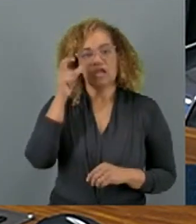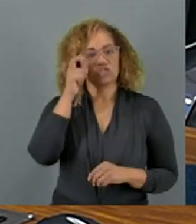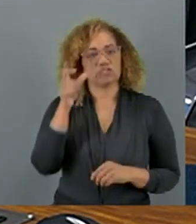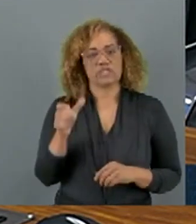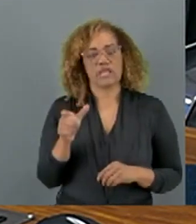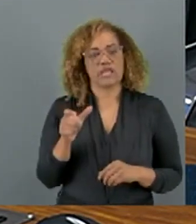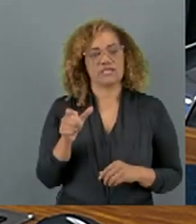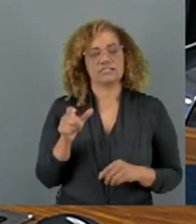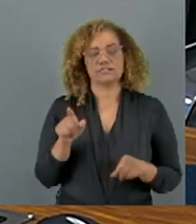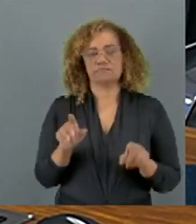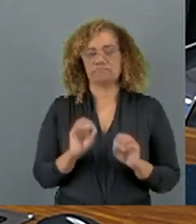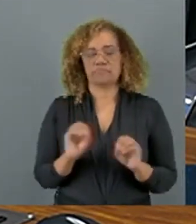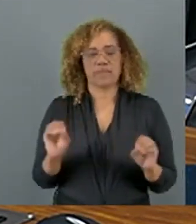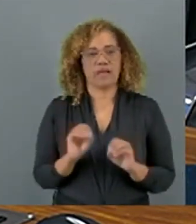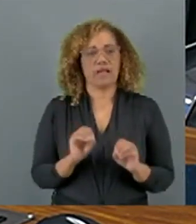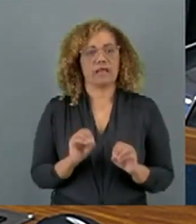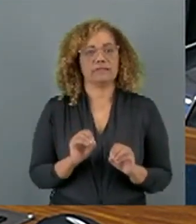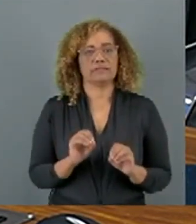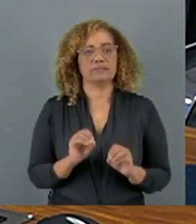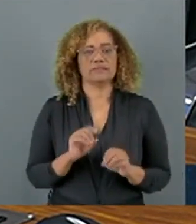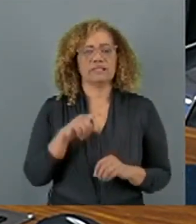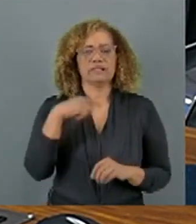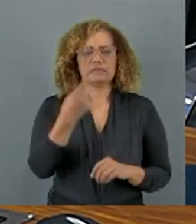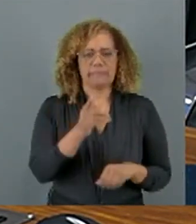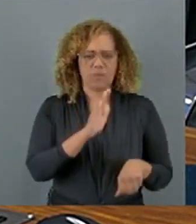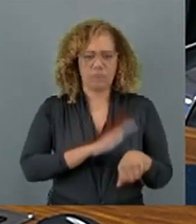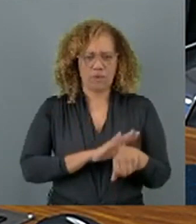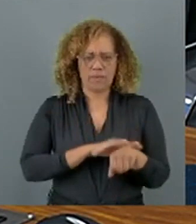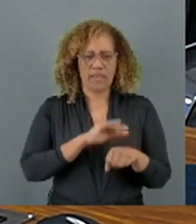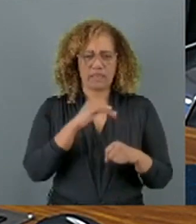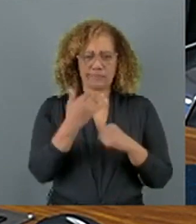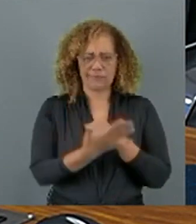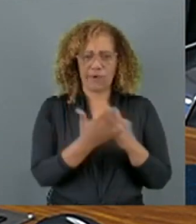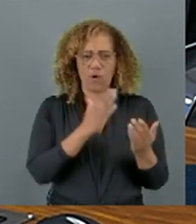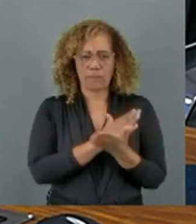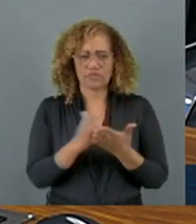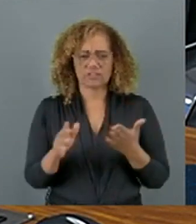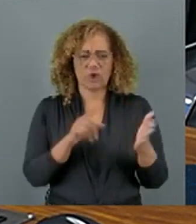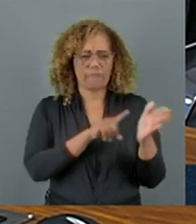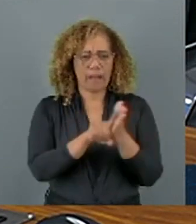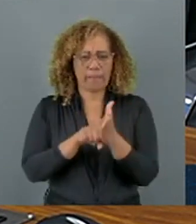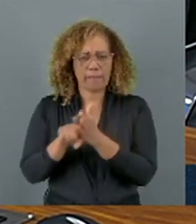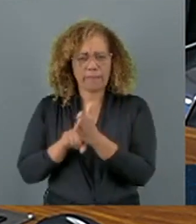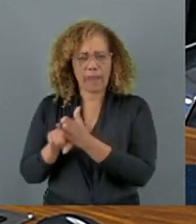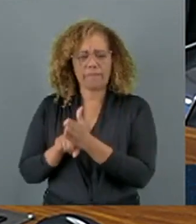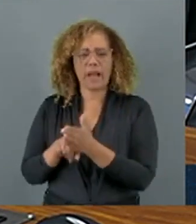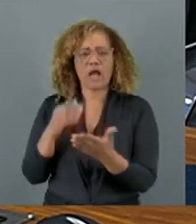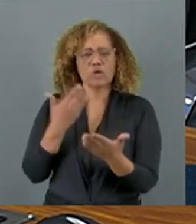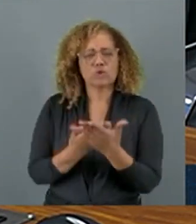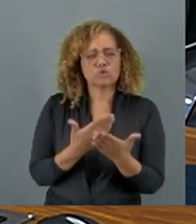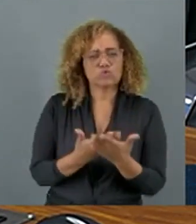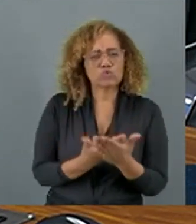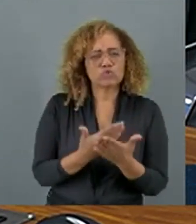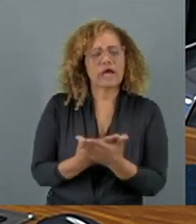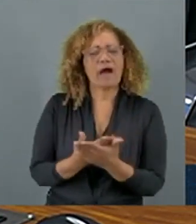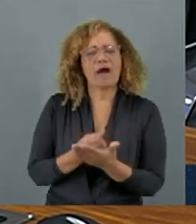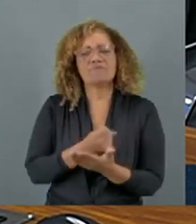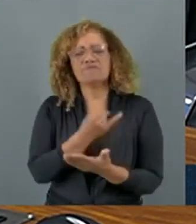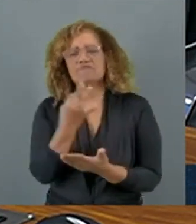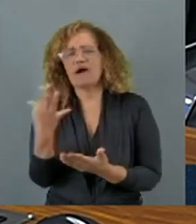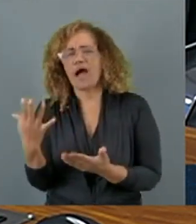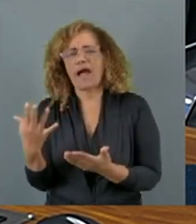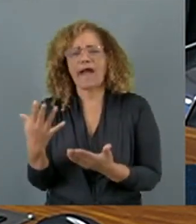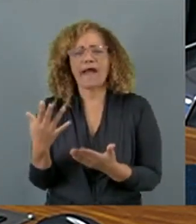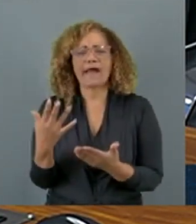farmacêutica. Bom, logo que a crise da pandemia se iniciou, vários pesquisadores correram atrás de estudar como é que já